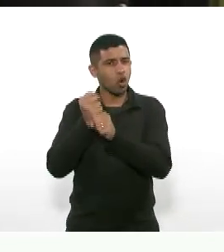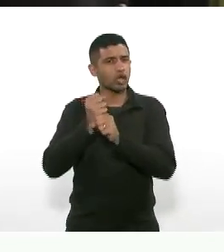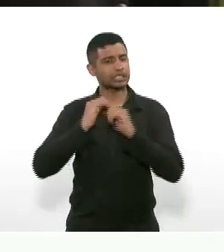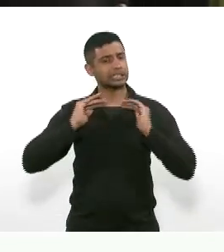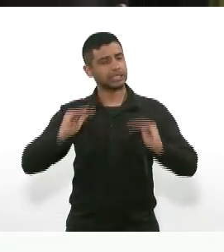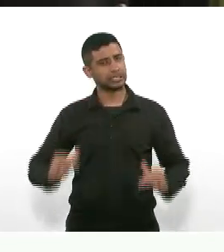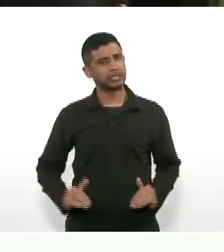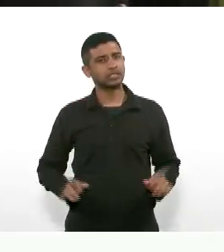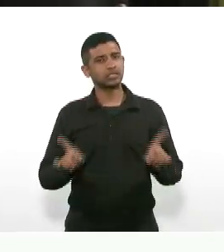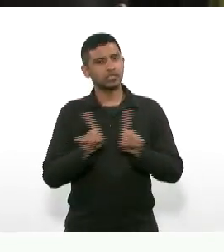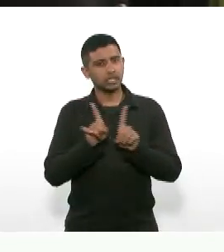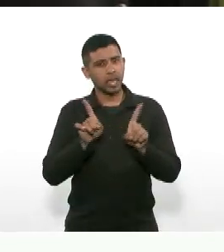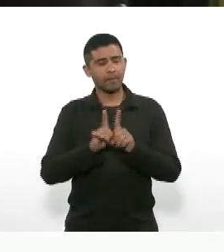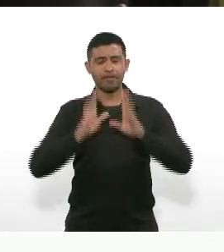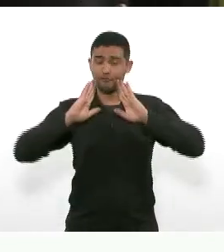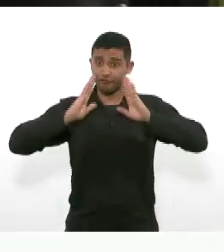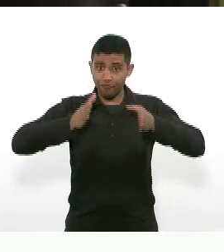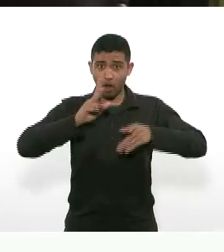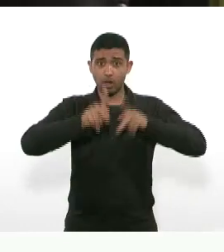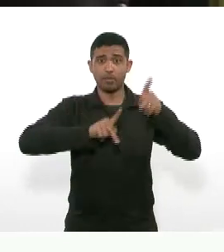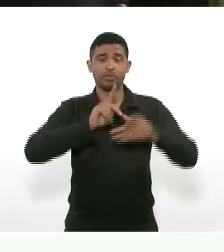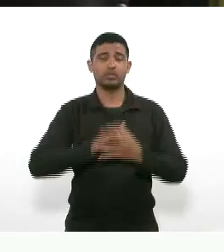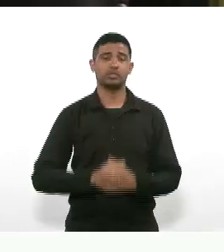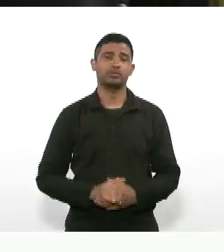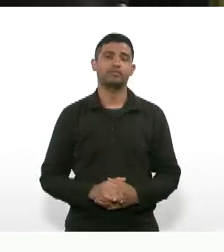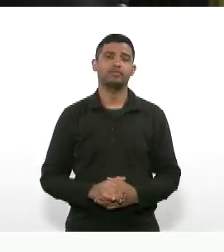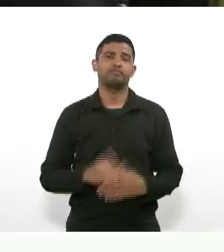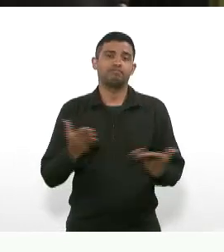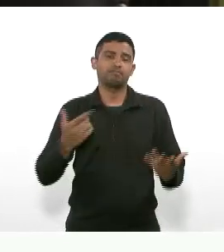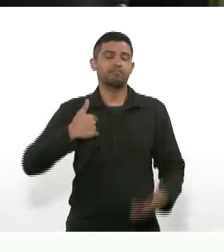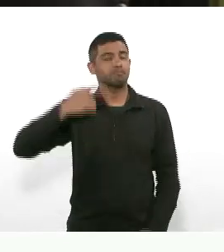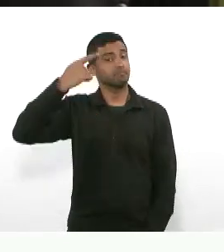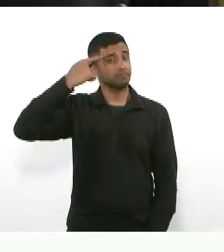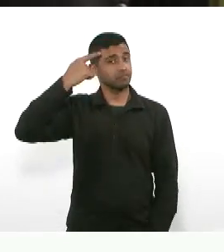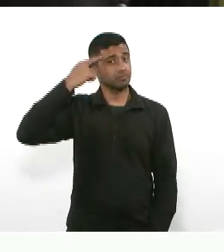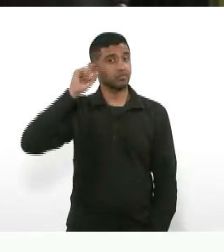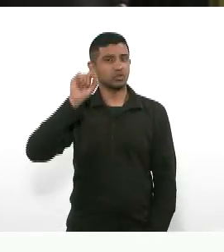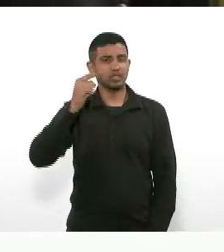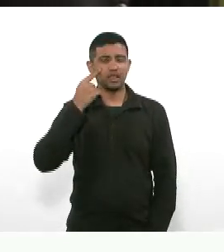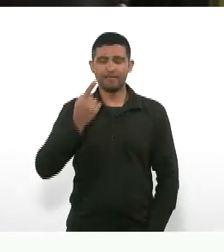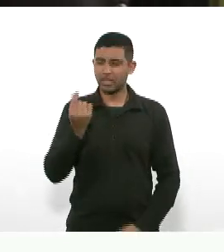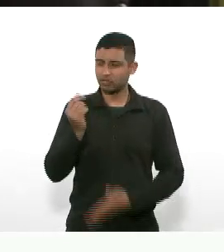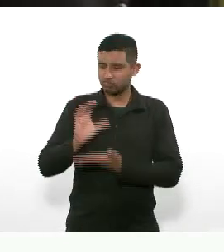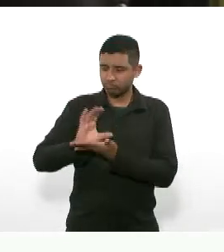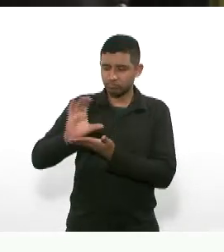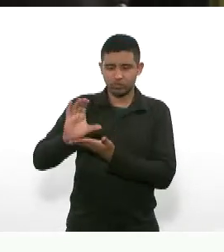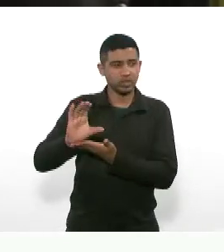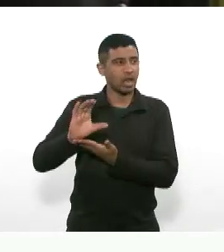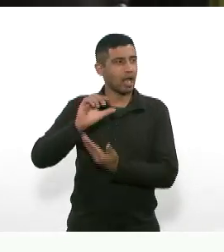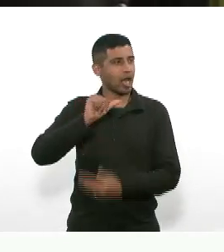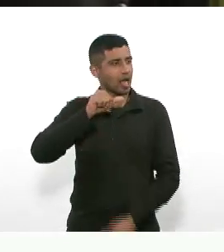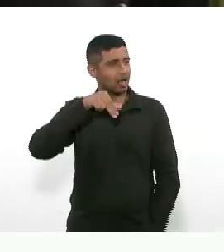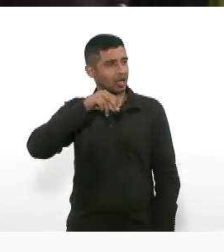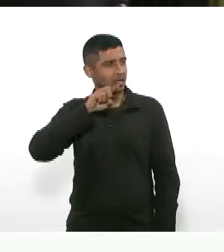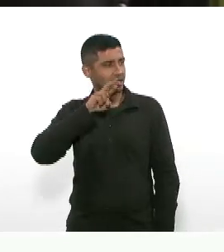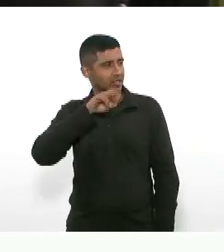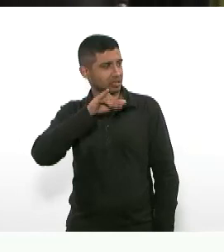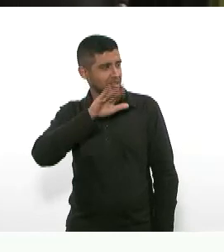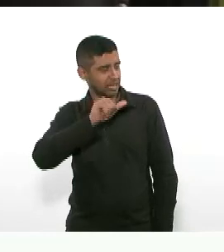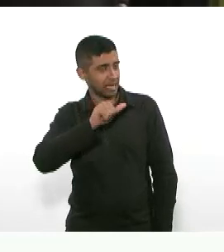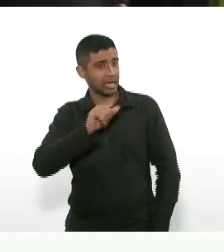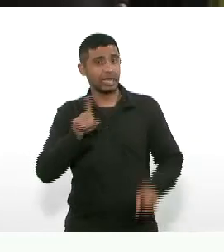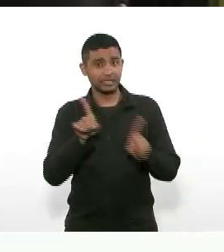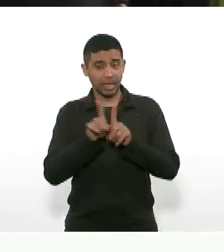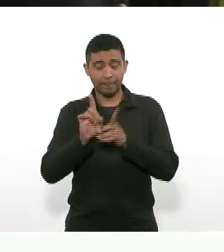e voltadas para a população. Então, eu penso, né, que esse fundo, doutora Andréia, vai permitir